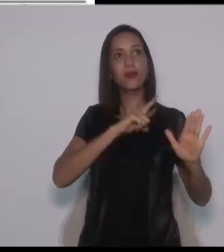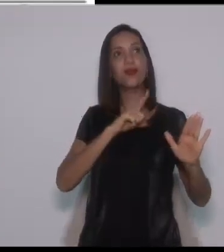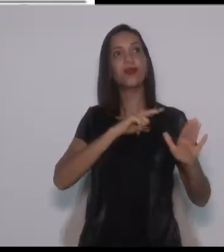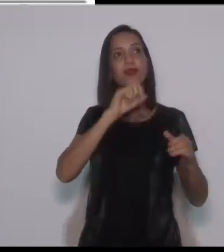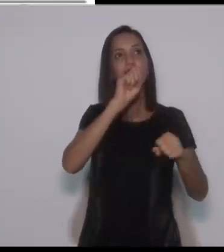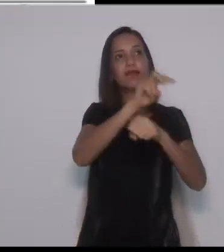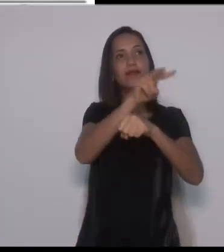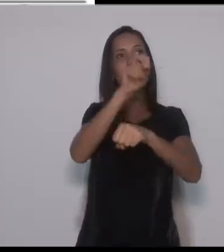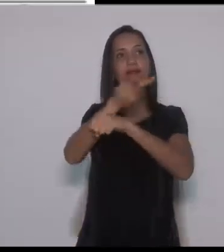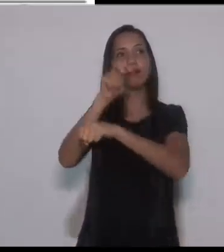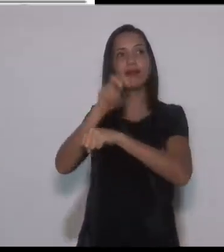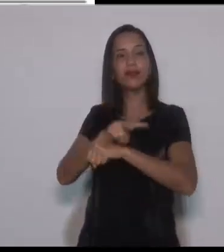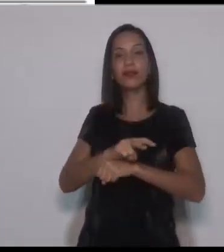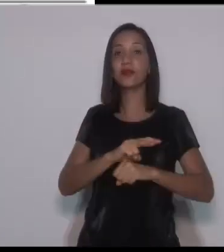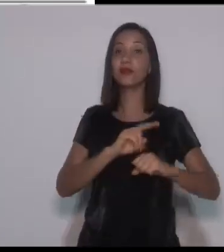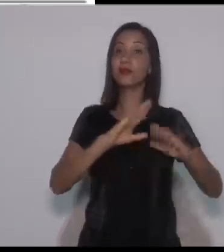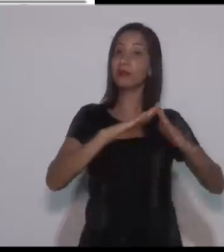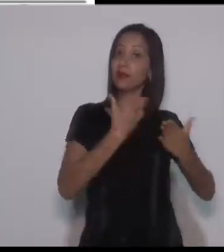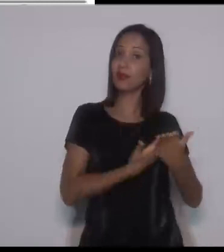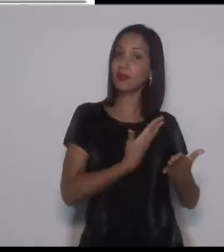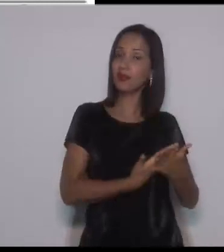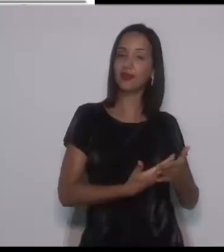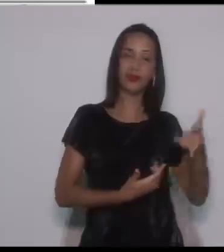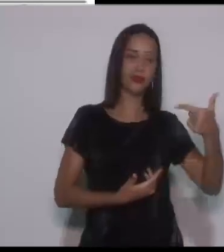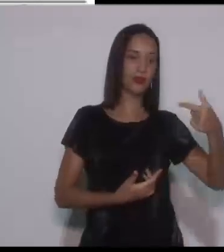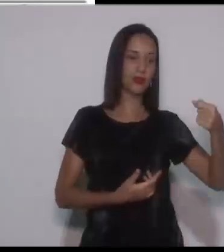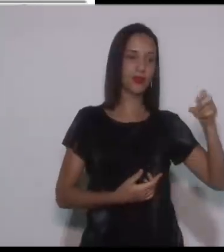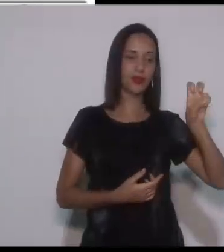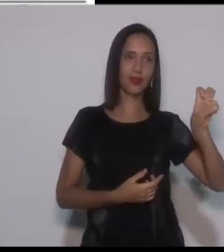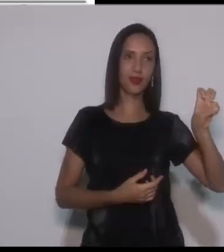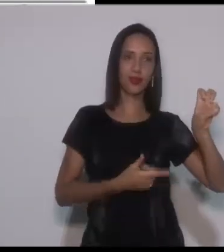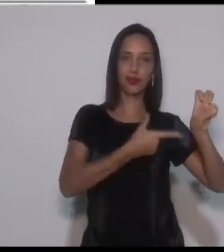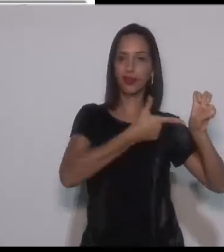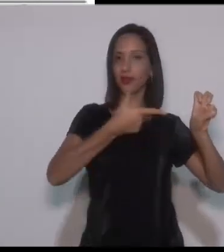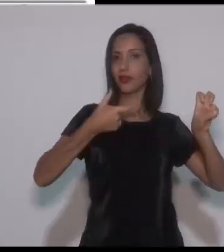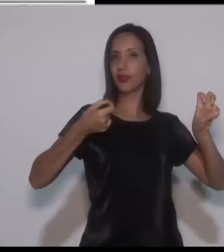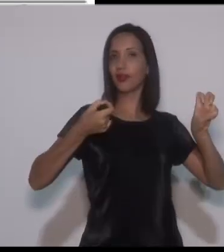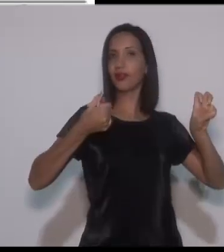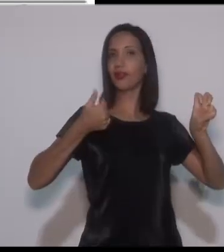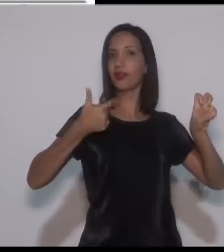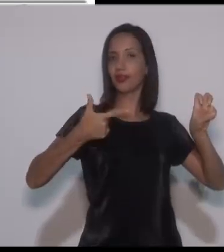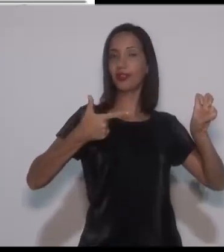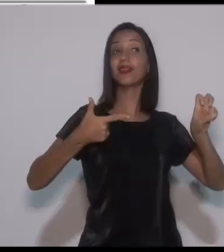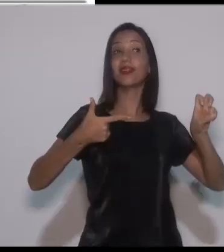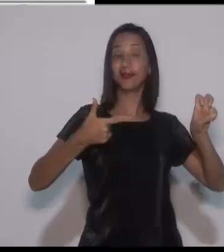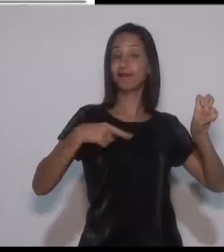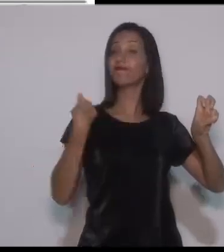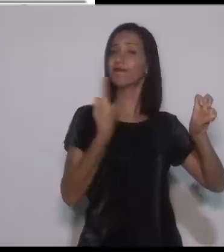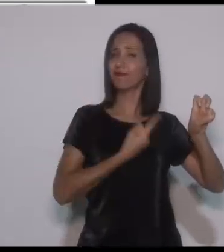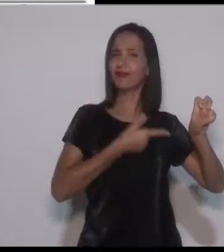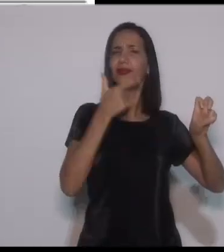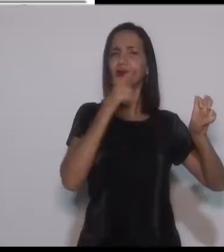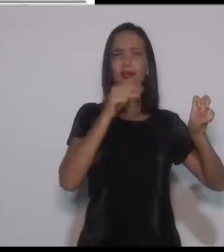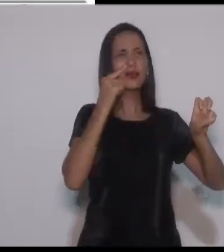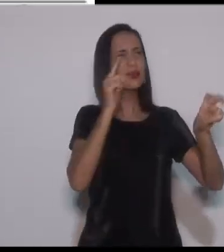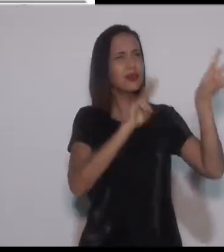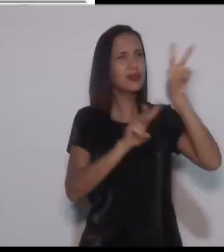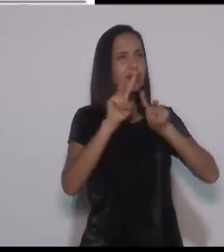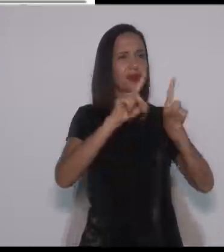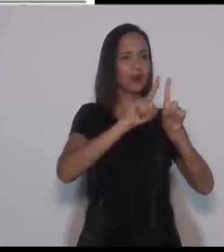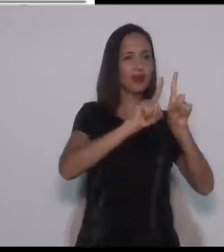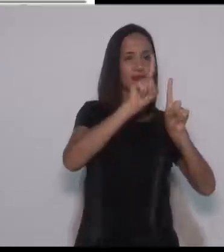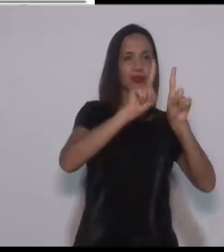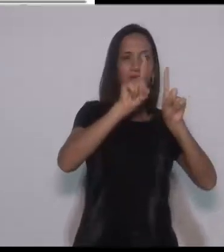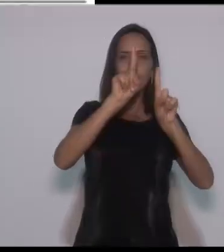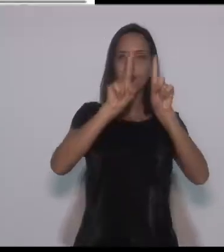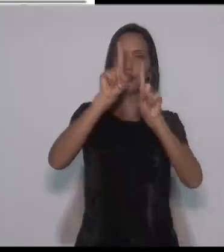creches. Então, lá desde 2005 até 2012, a gente consegue visualizar que